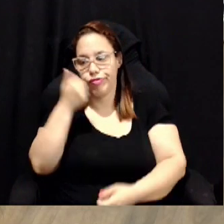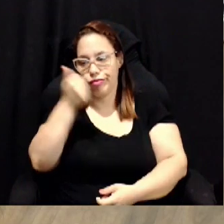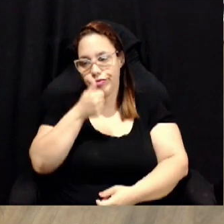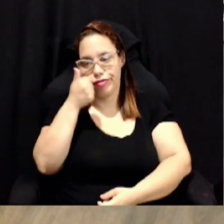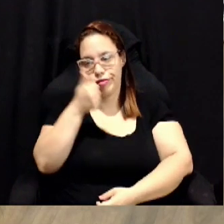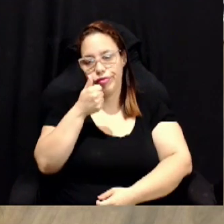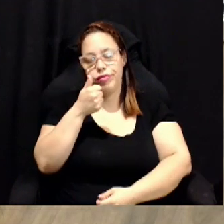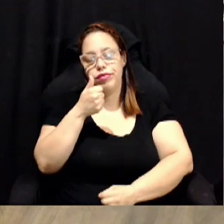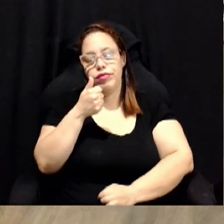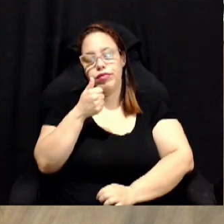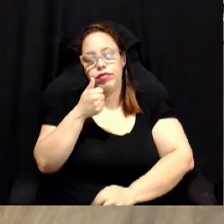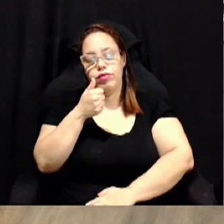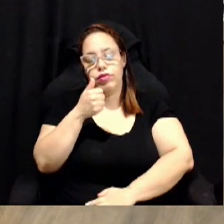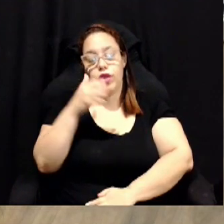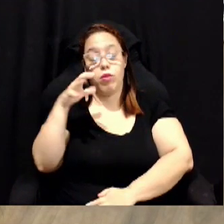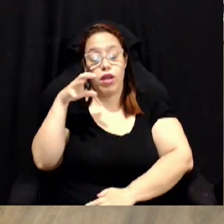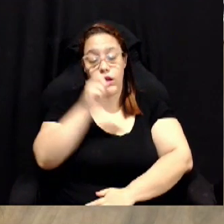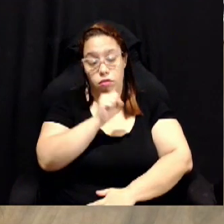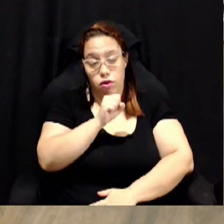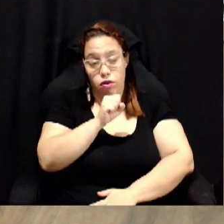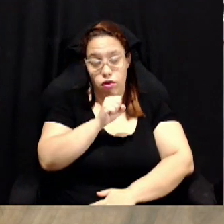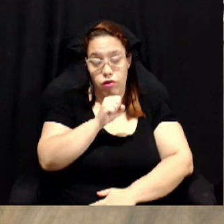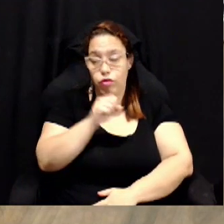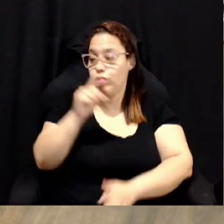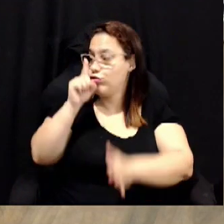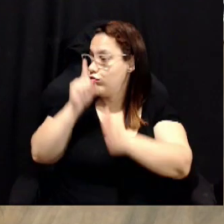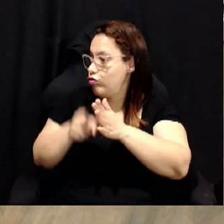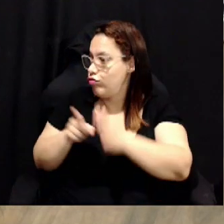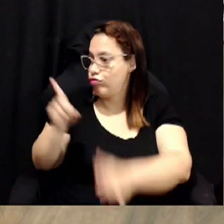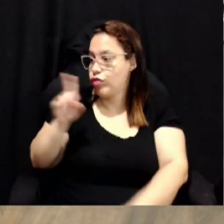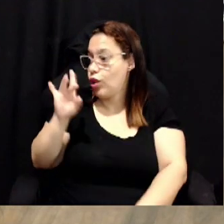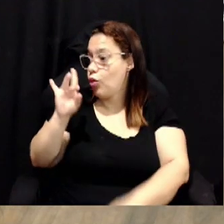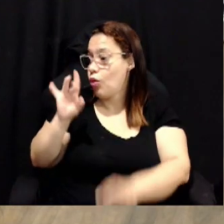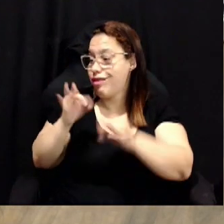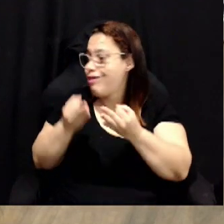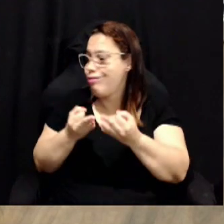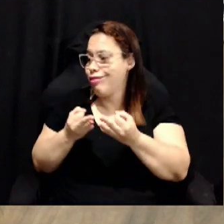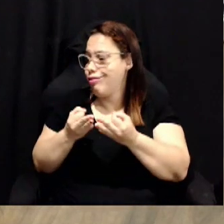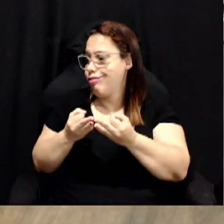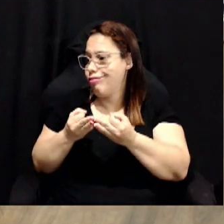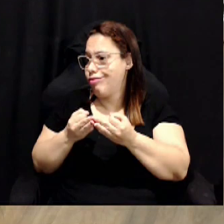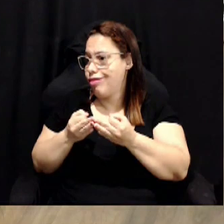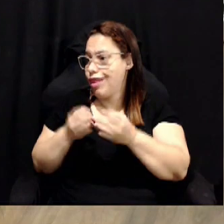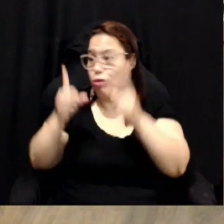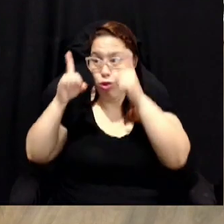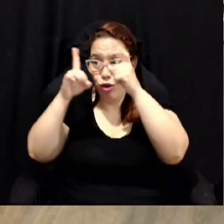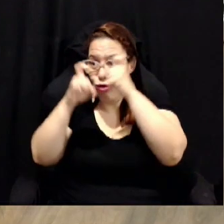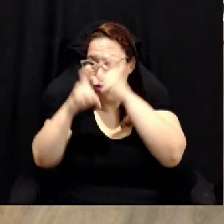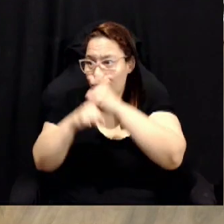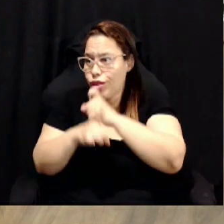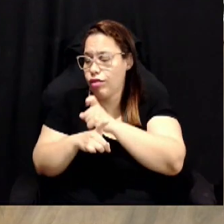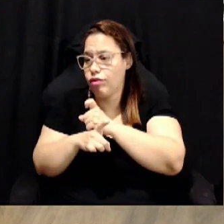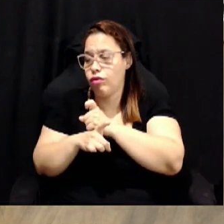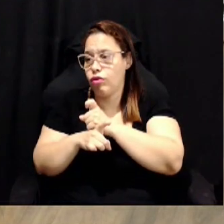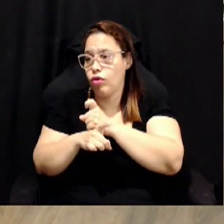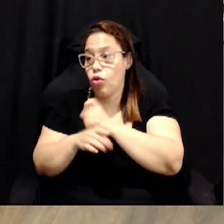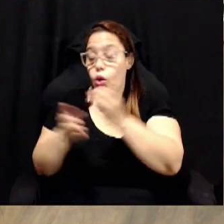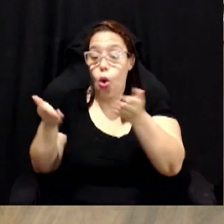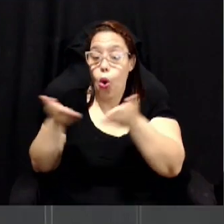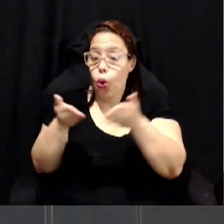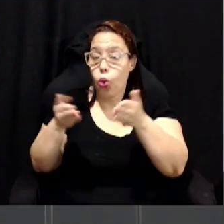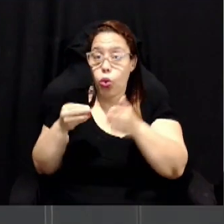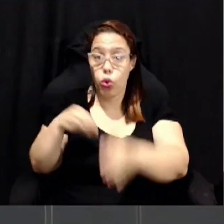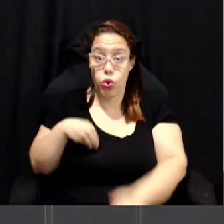ser mais rápido? O diagnóstico não é simples, ele é muito complexo, né? Não existe hoje exames que